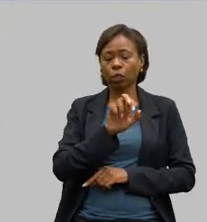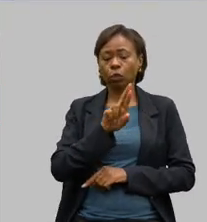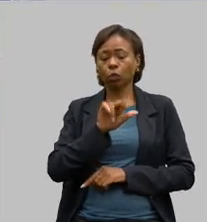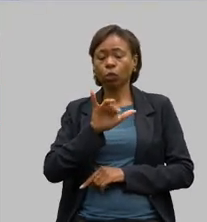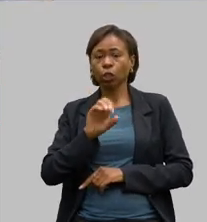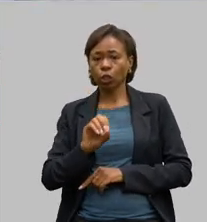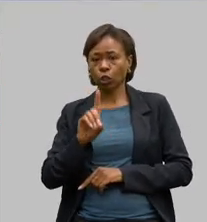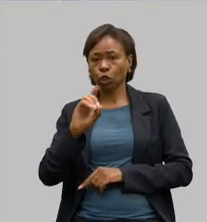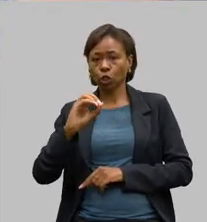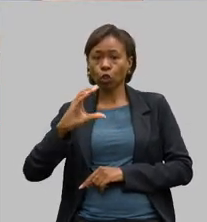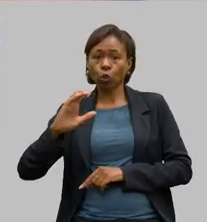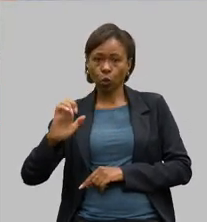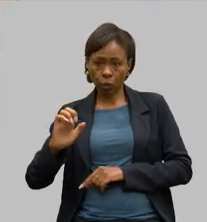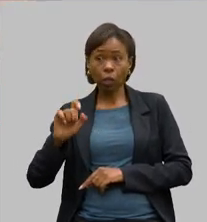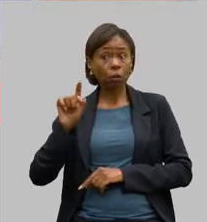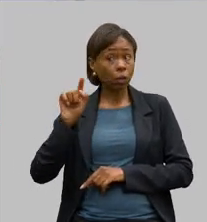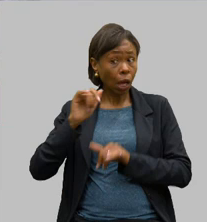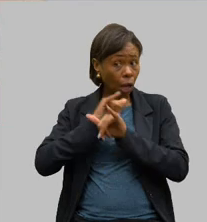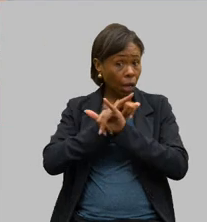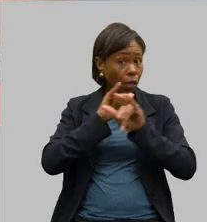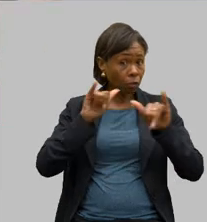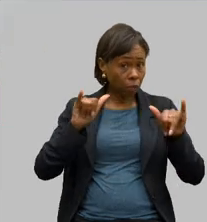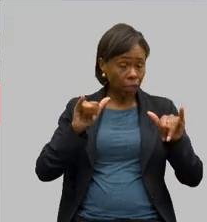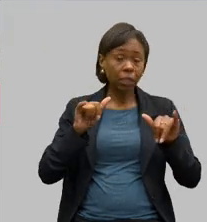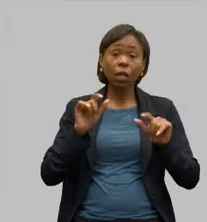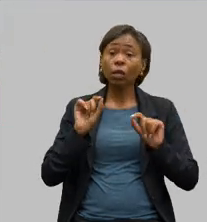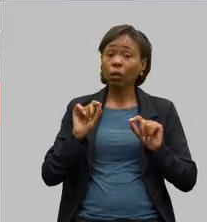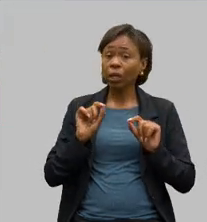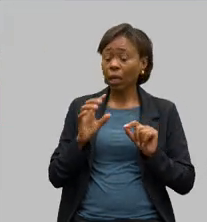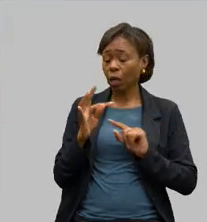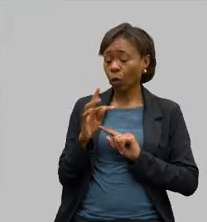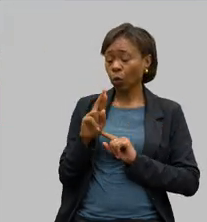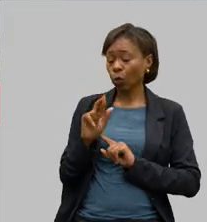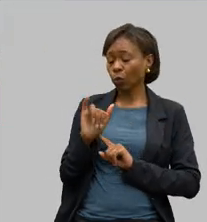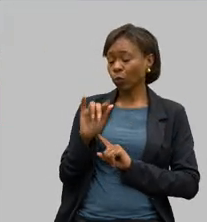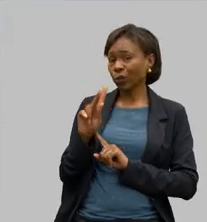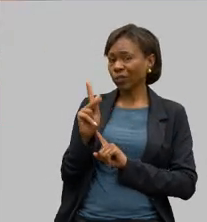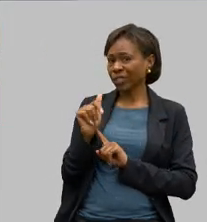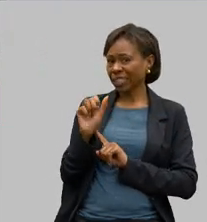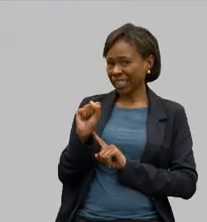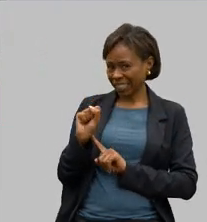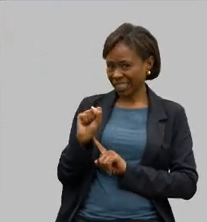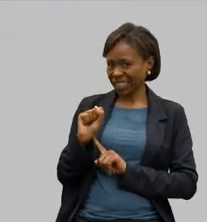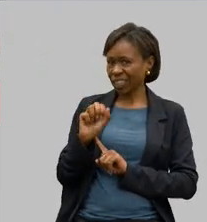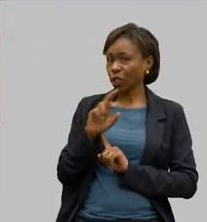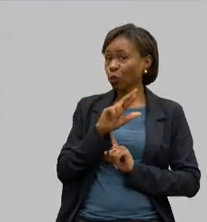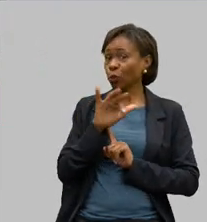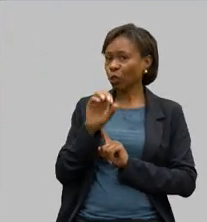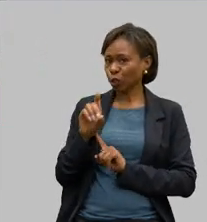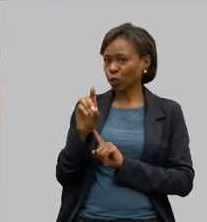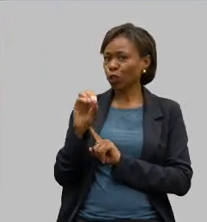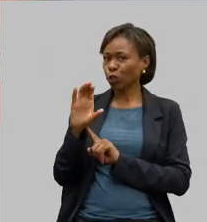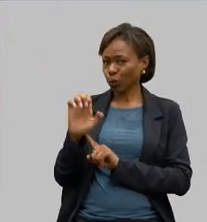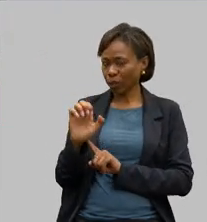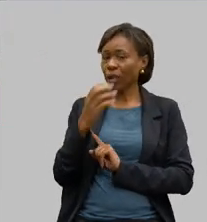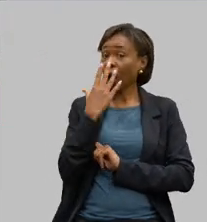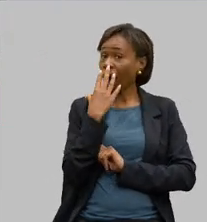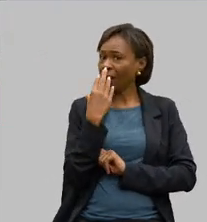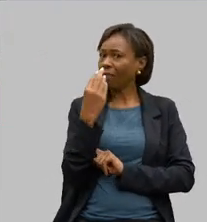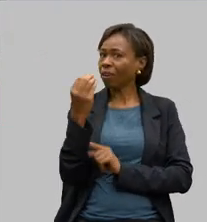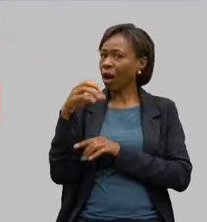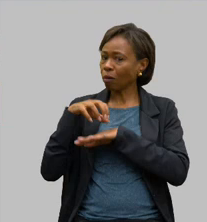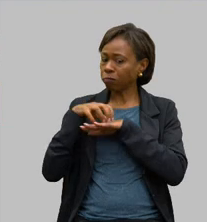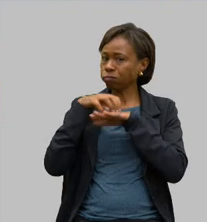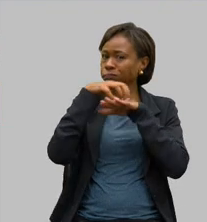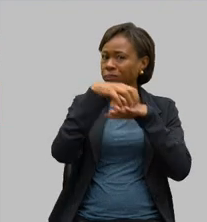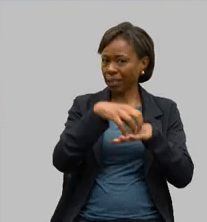comunicar que avise o pessoal lá que o trilhas do Rio Doce vai receber é uma van em agosto né que vai ser na próxima que nós